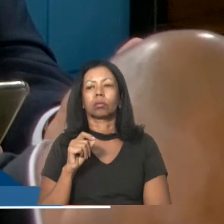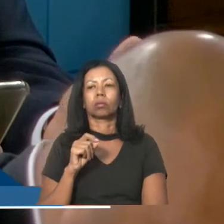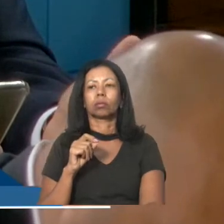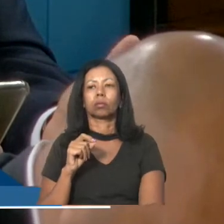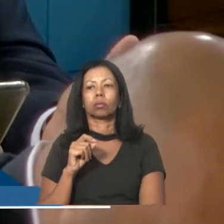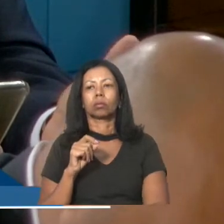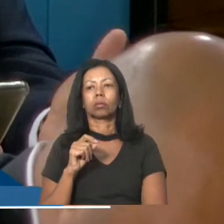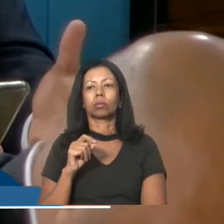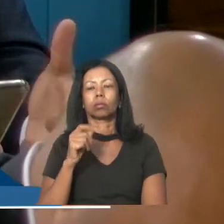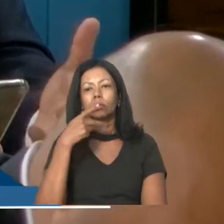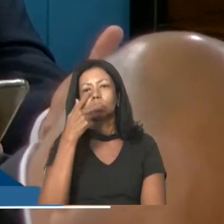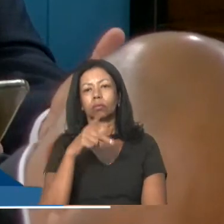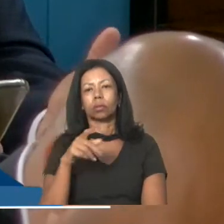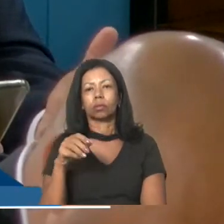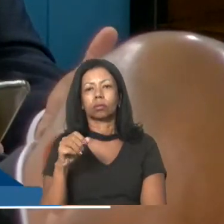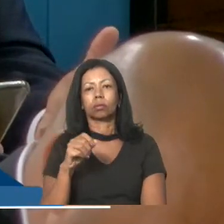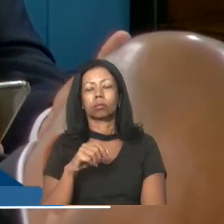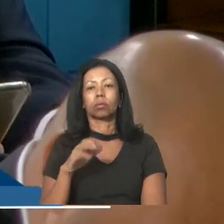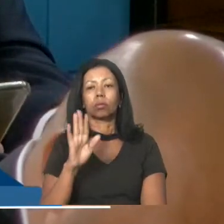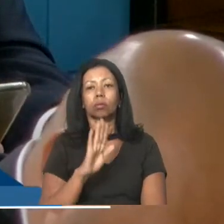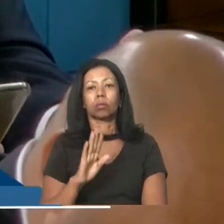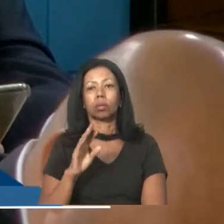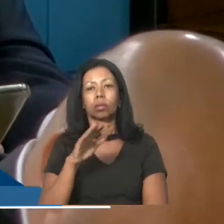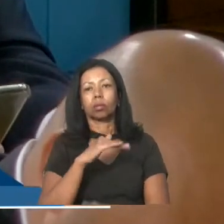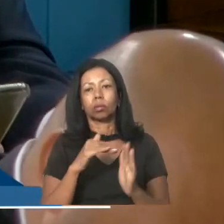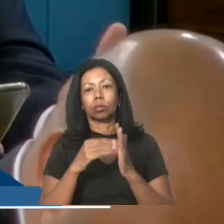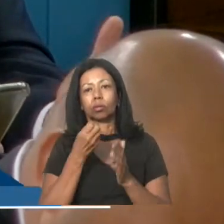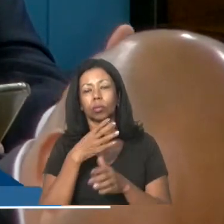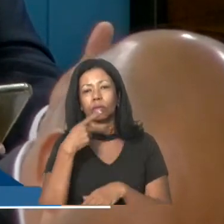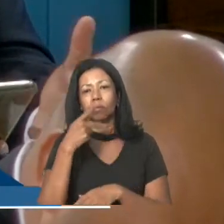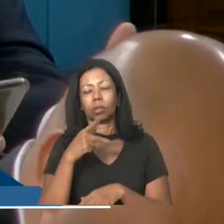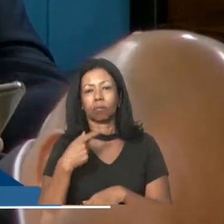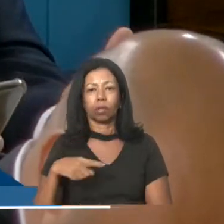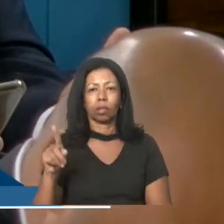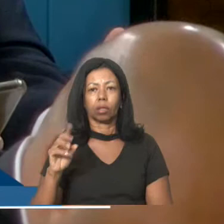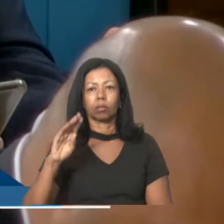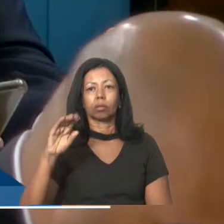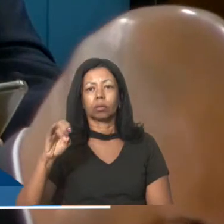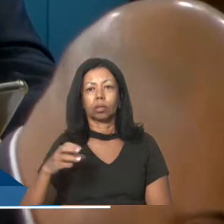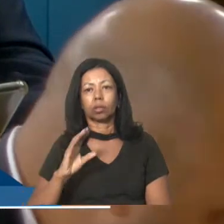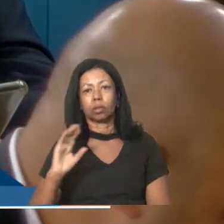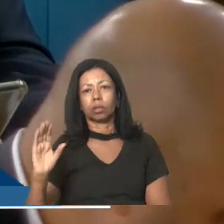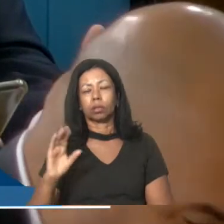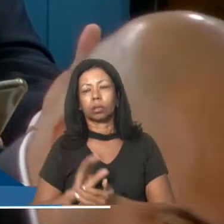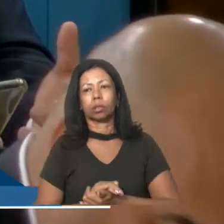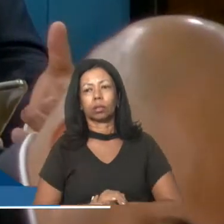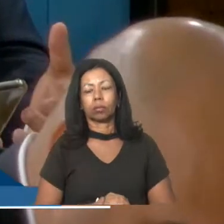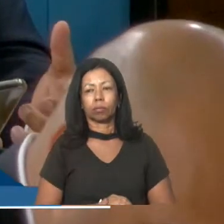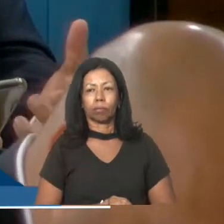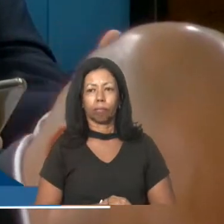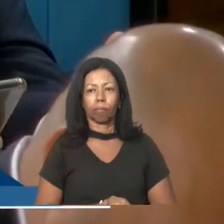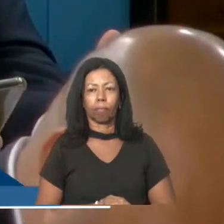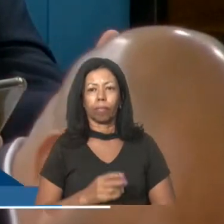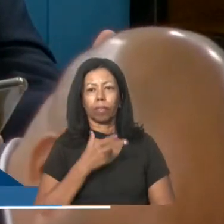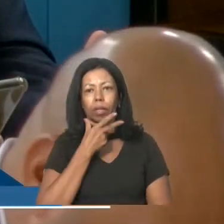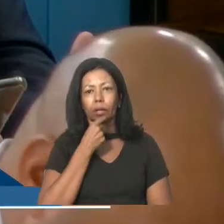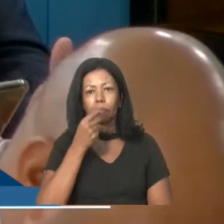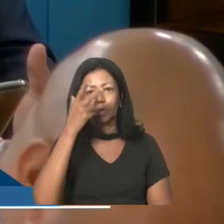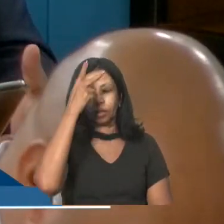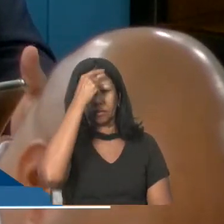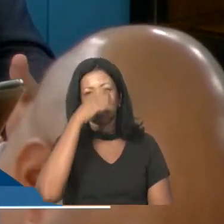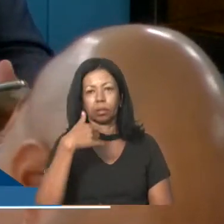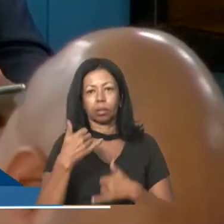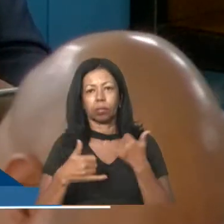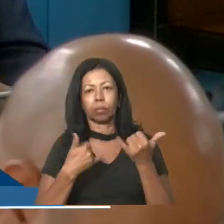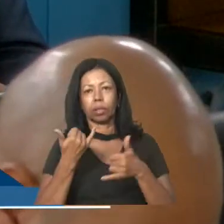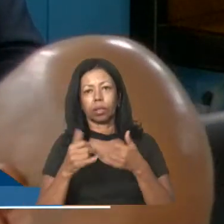bem? Hoje é a situação do bairro. Falava no Casqueiro, se referia ao Casqueiro, esse cidadão. Prefeito está brincando